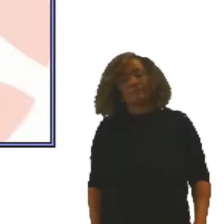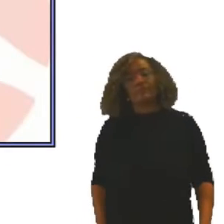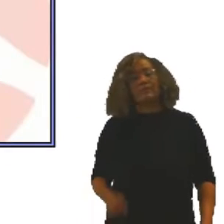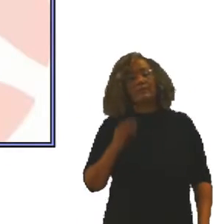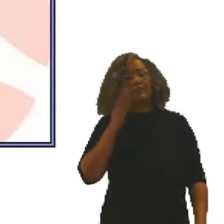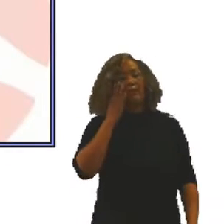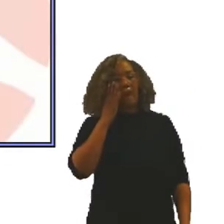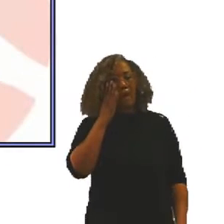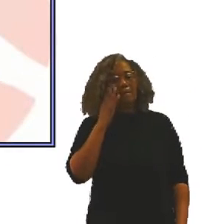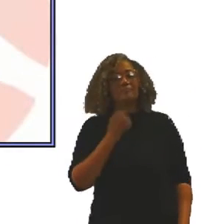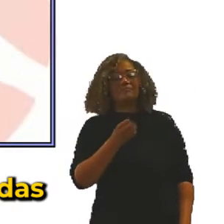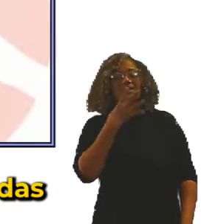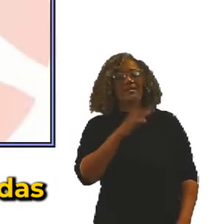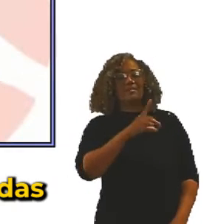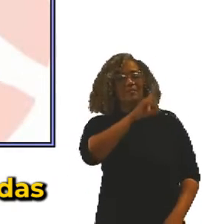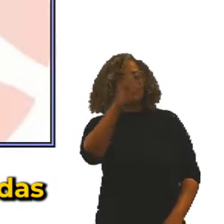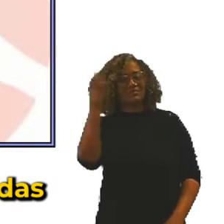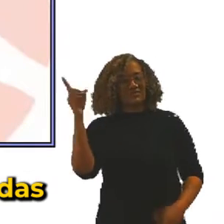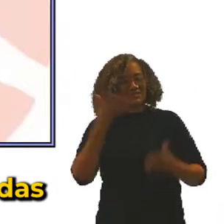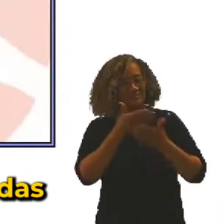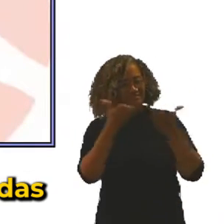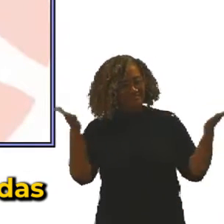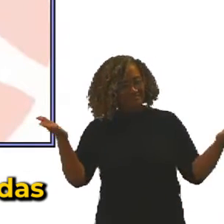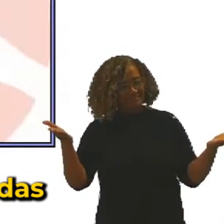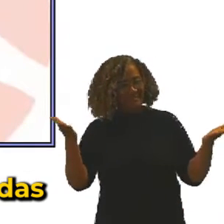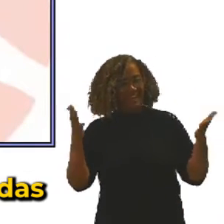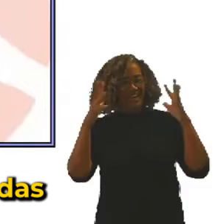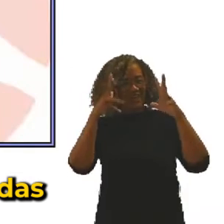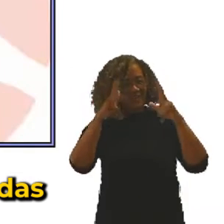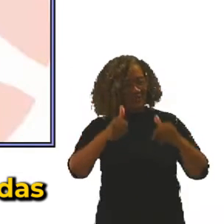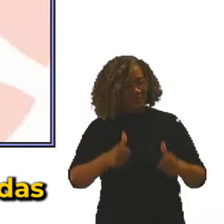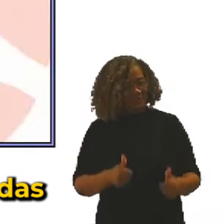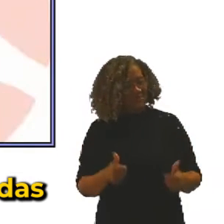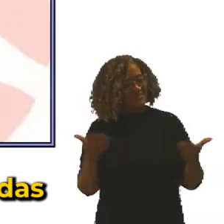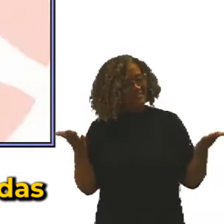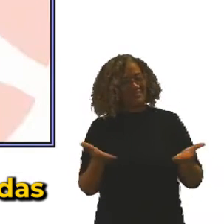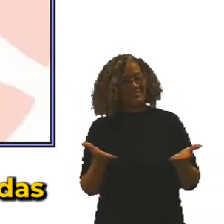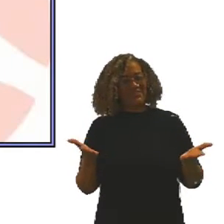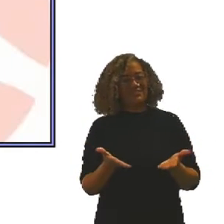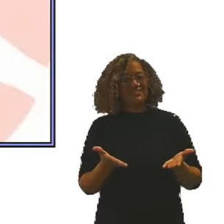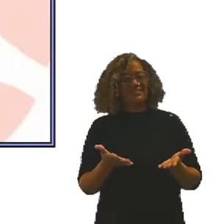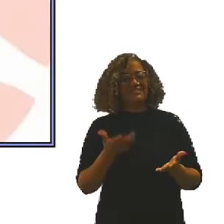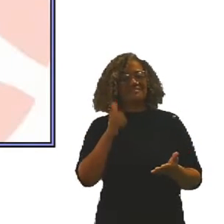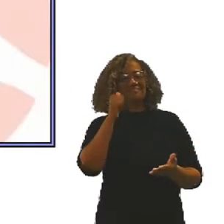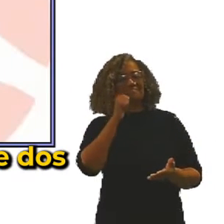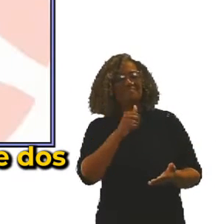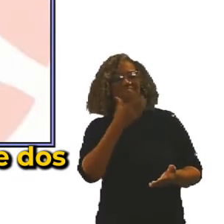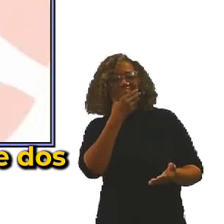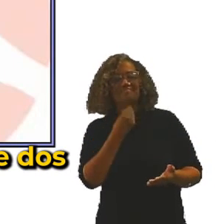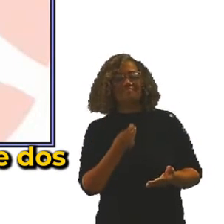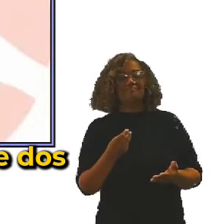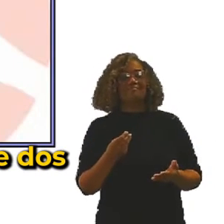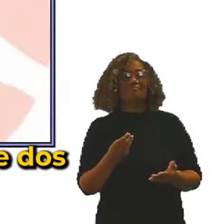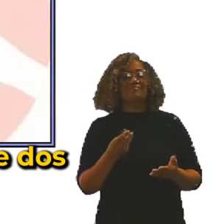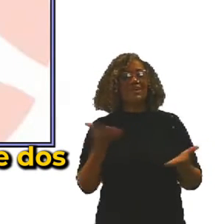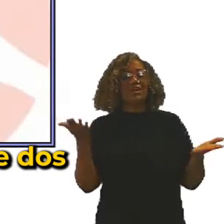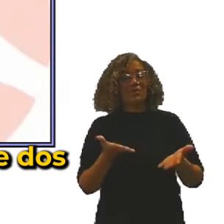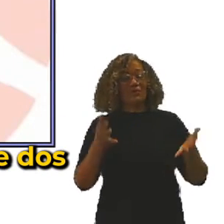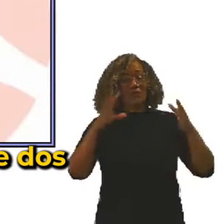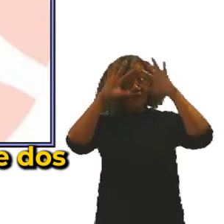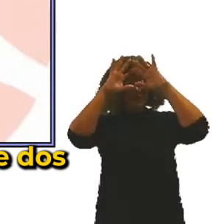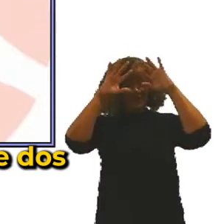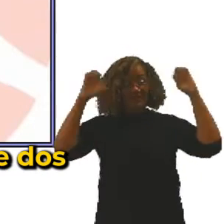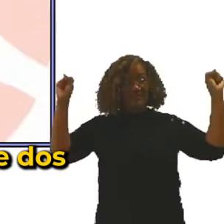Meu cordial bom dia às autoridades presentes, a todos e a todas. O Tribunal de Justiça